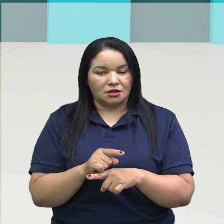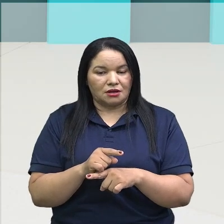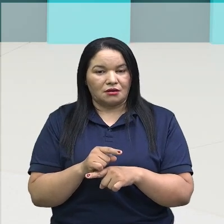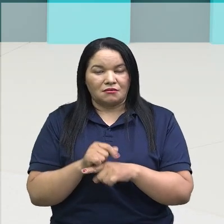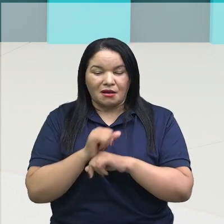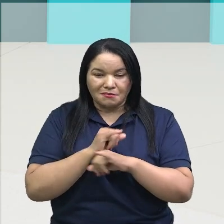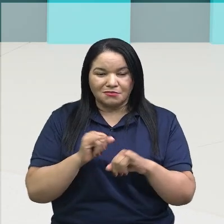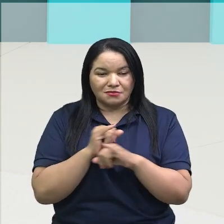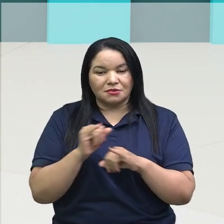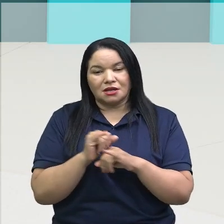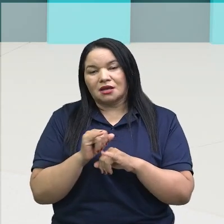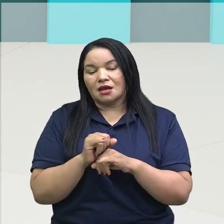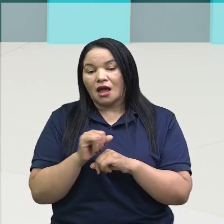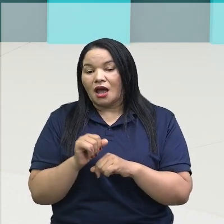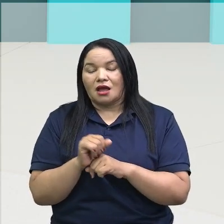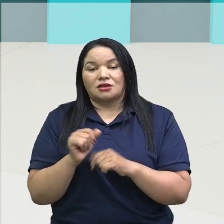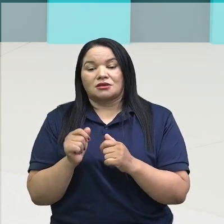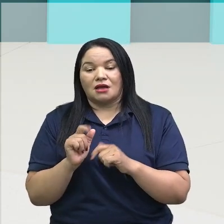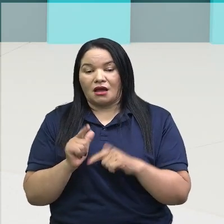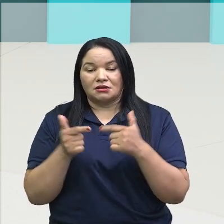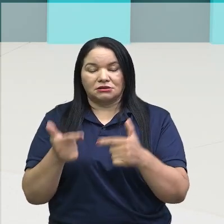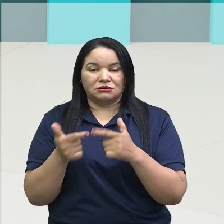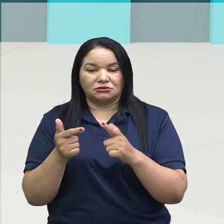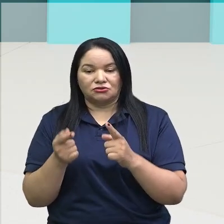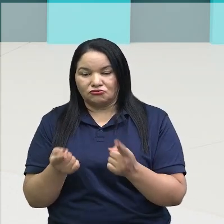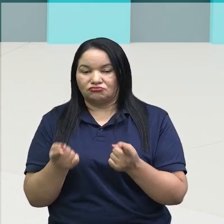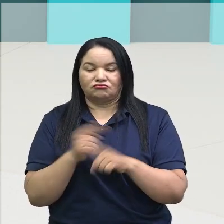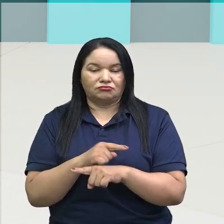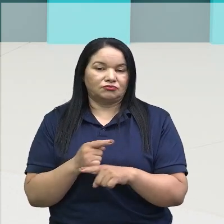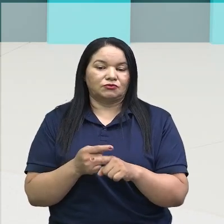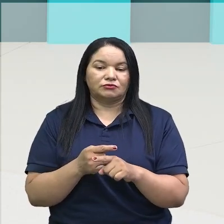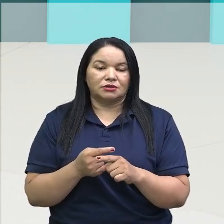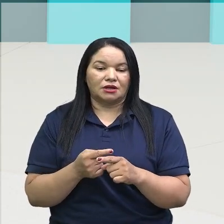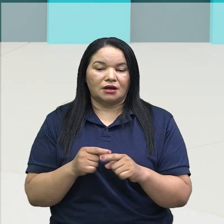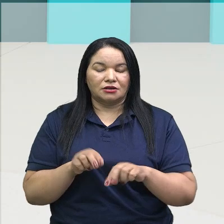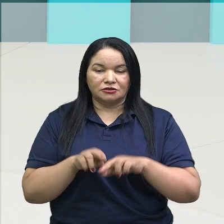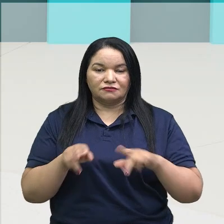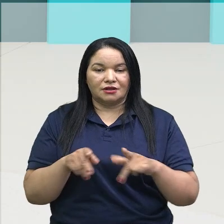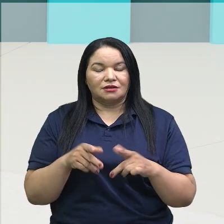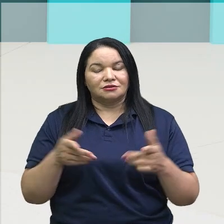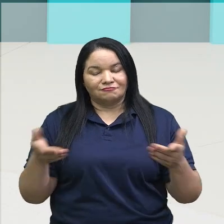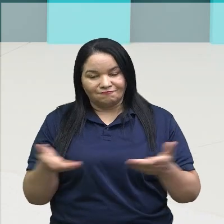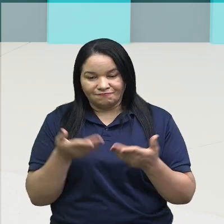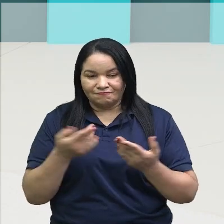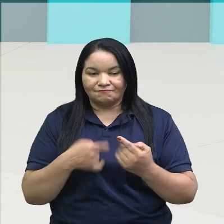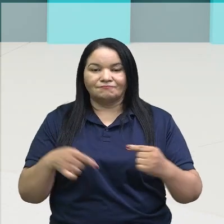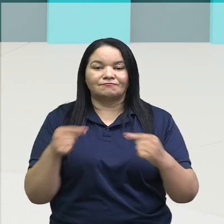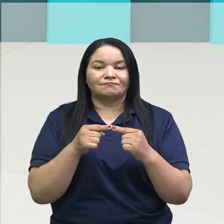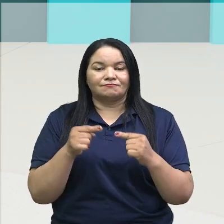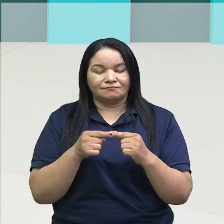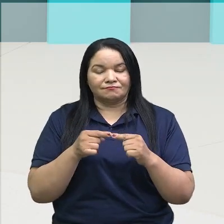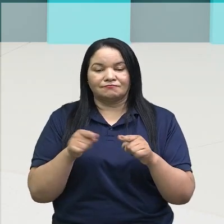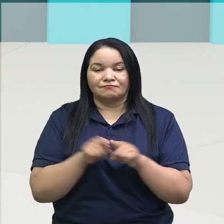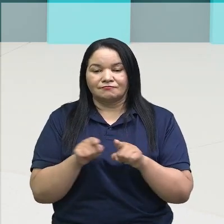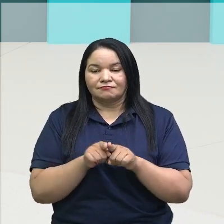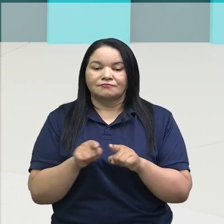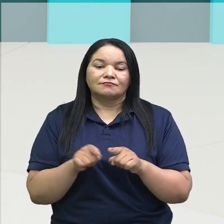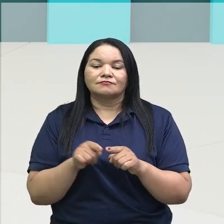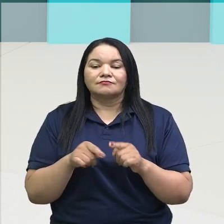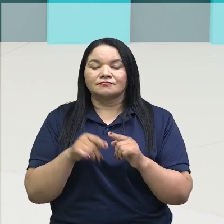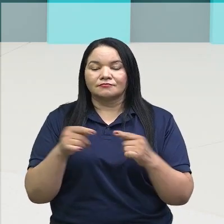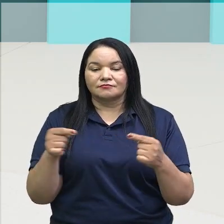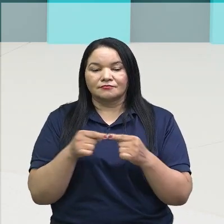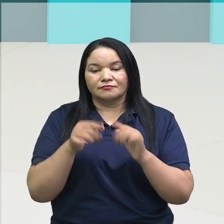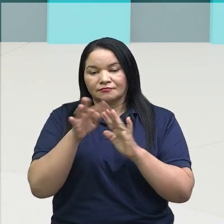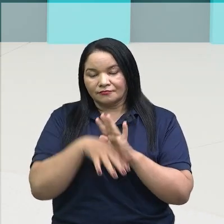que pregam, fazem completamente diferente. Então, são questões da nossa atualidade que aparecem nesse texto argumentativo aqui do Sermão de Padre